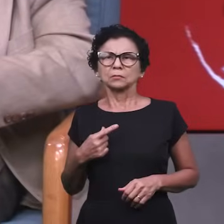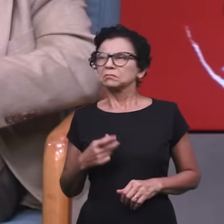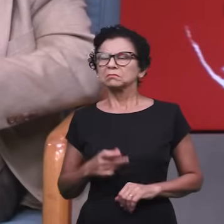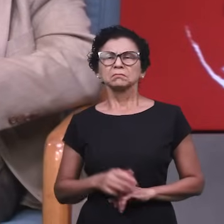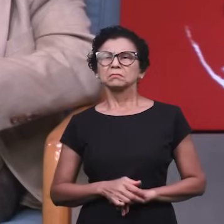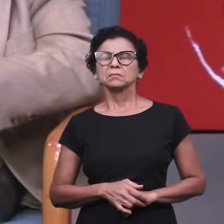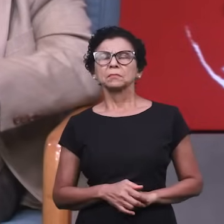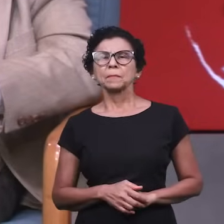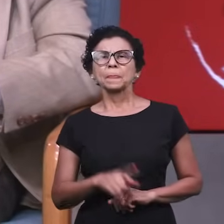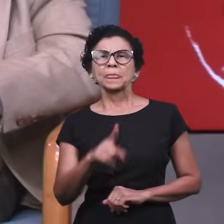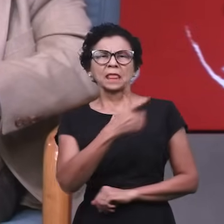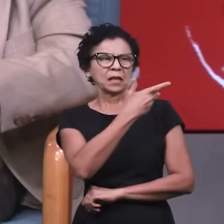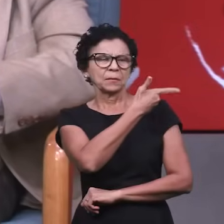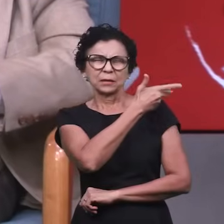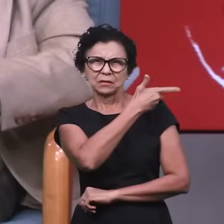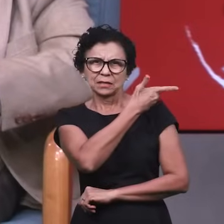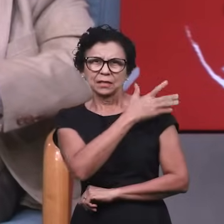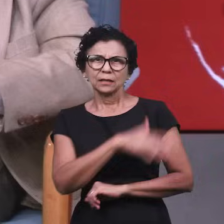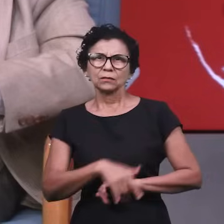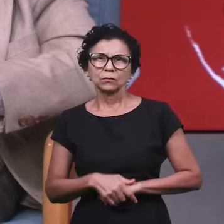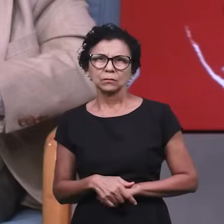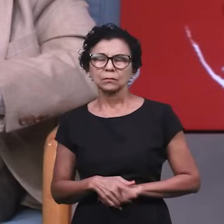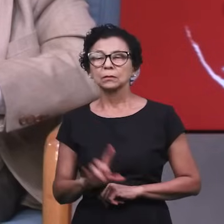estão discriminando? Não.